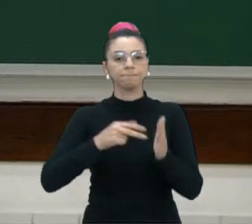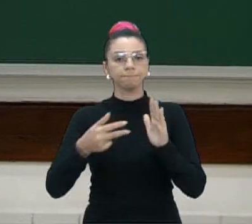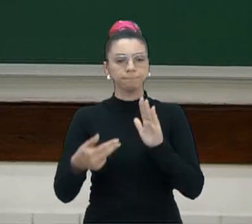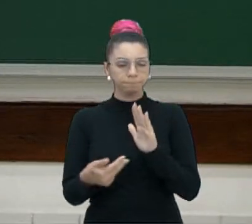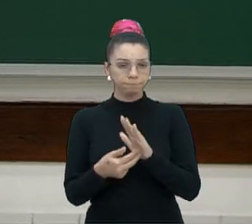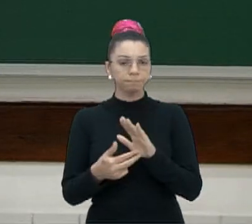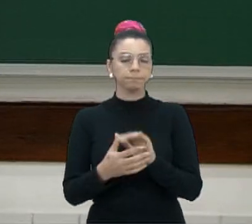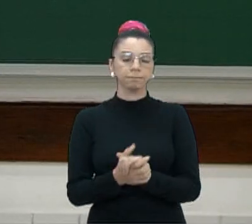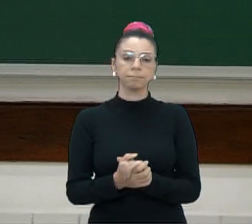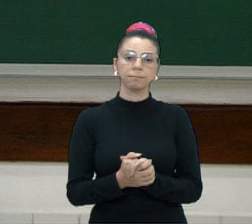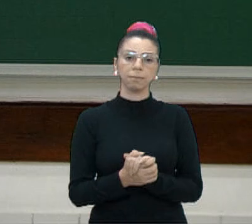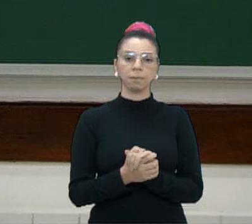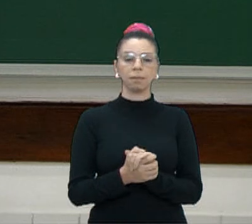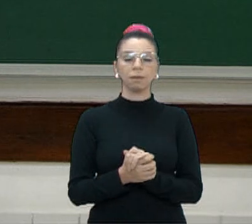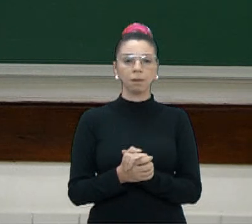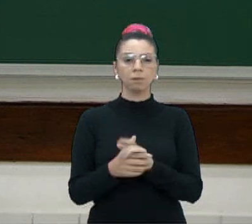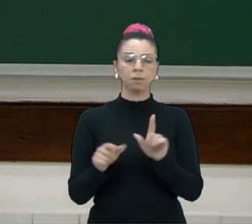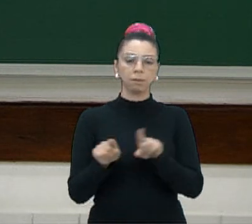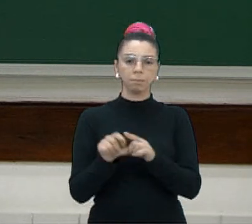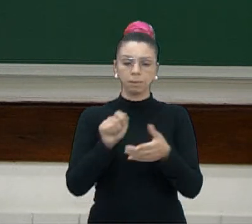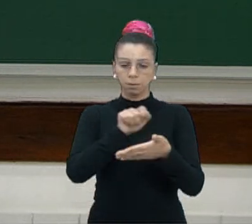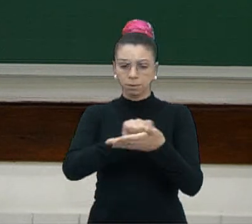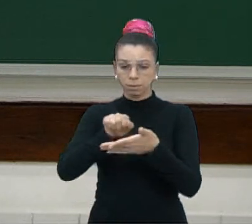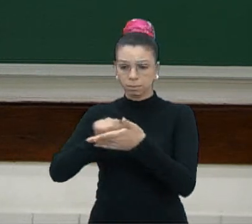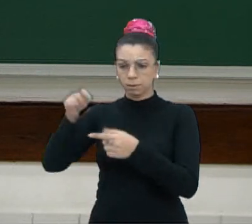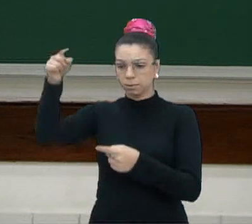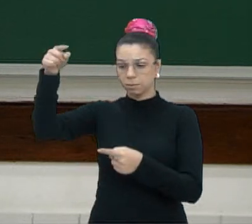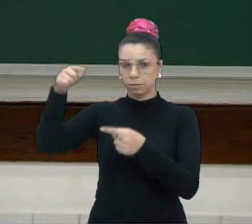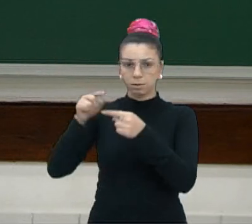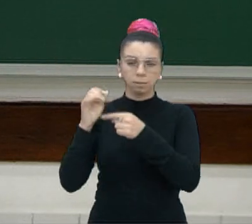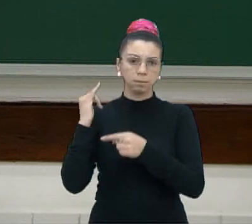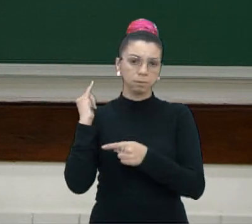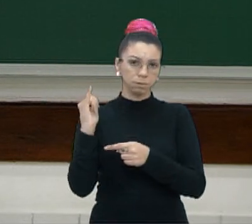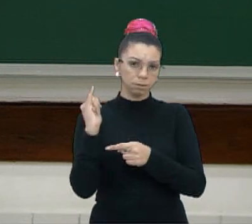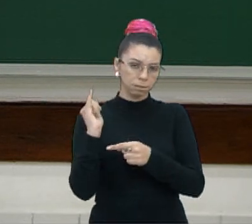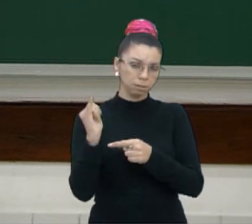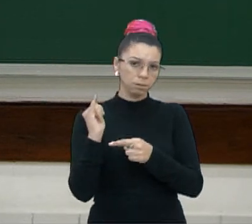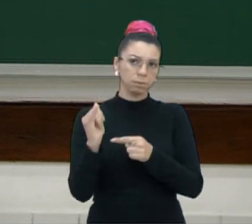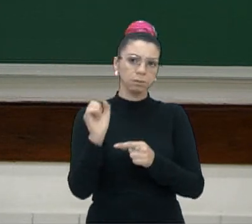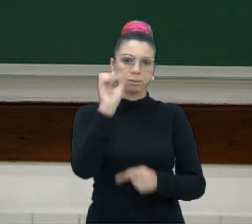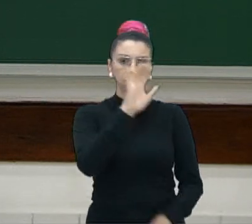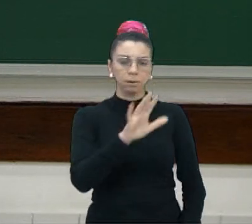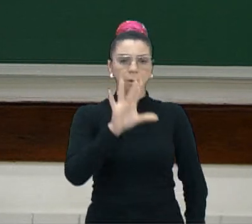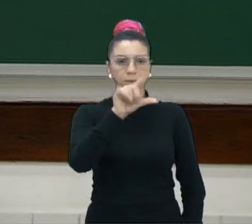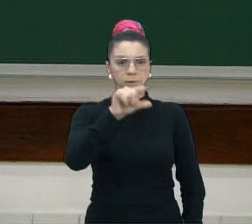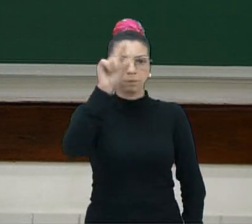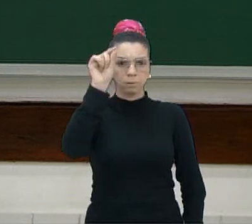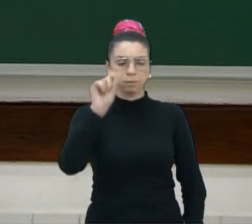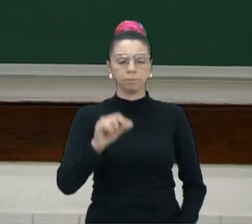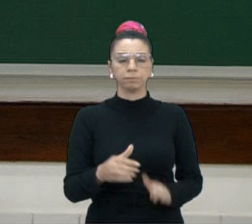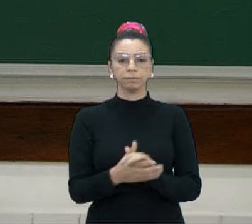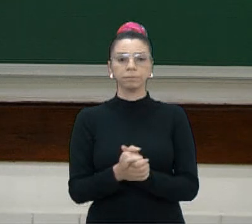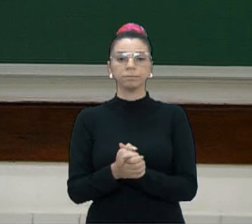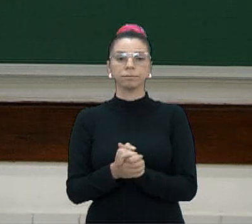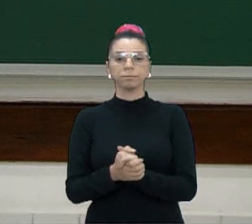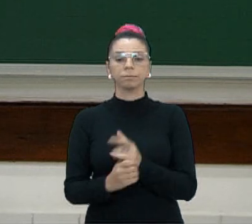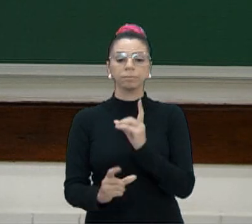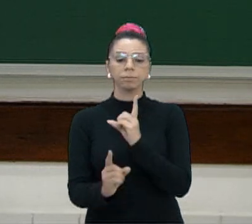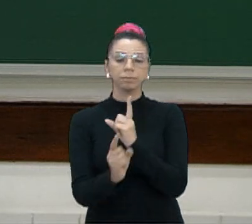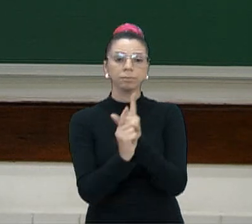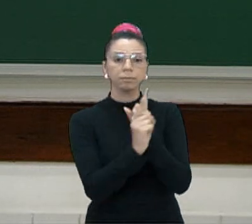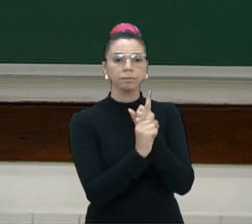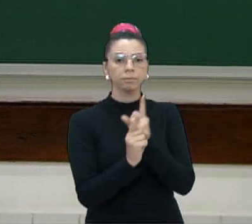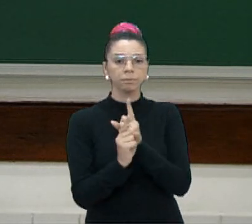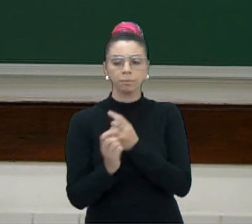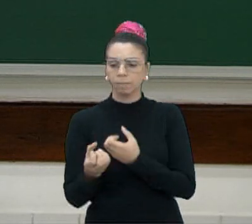oferecem. Produzimos um pequeno texto a partir de imagens pré-selecionadas e descobrimos que uma viagem